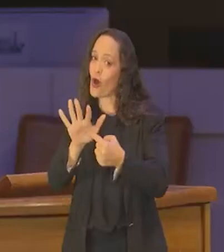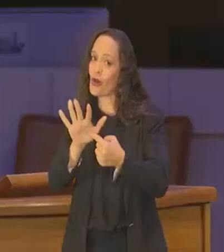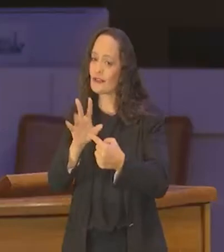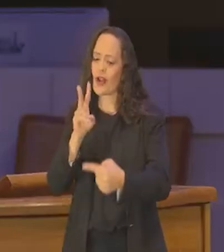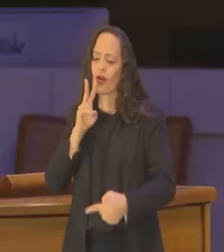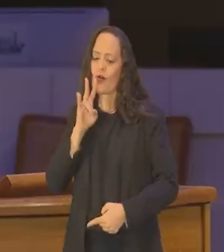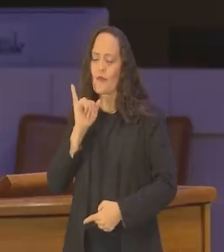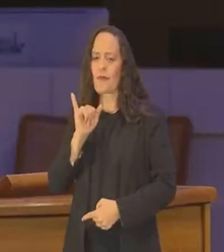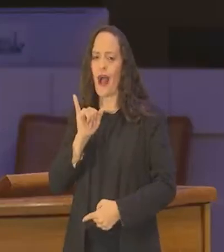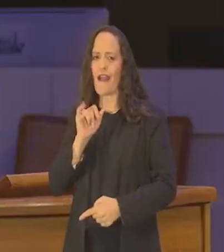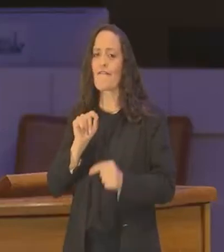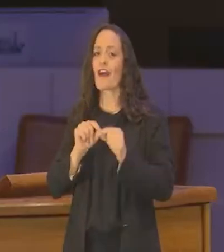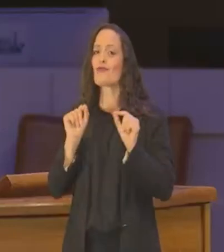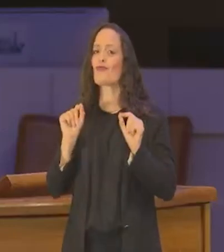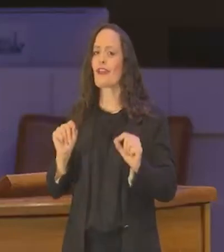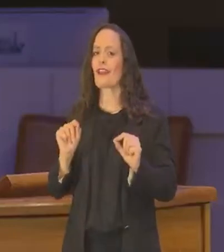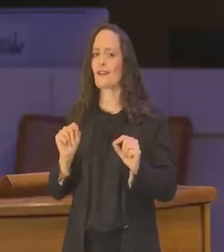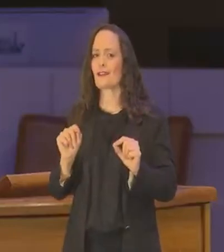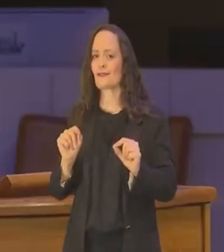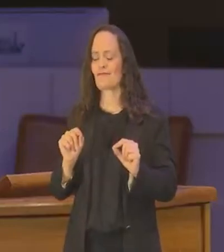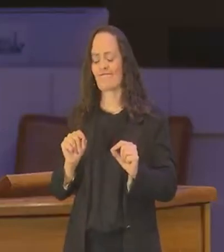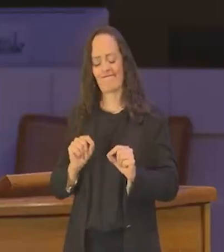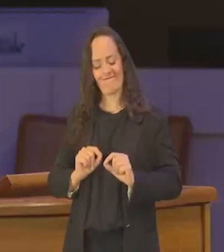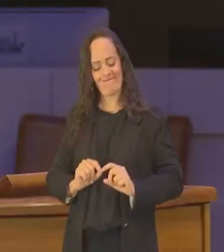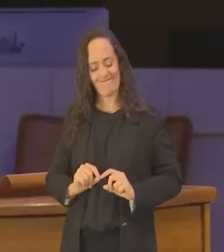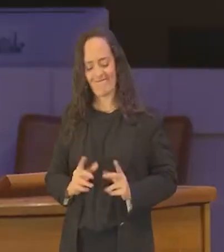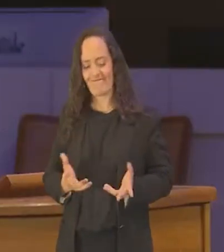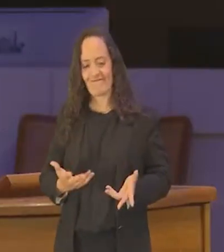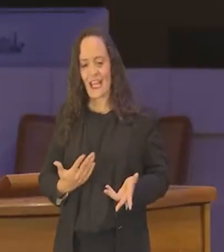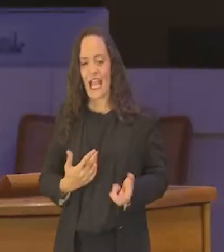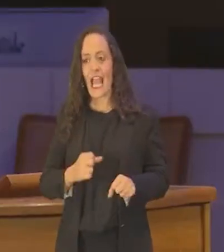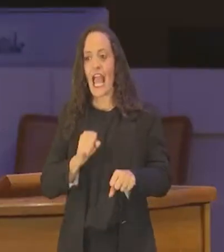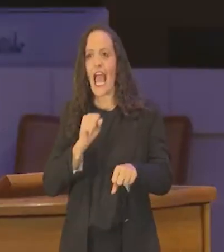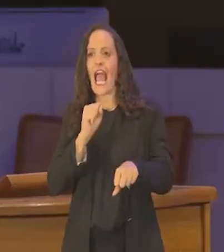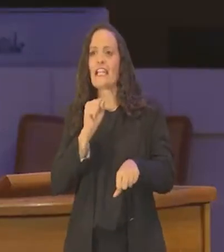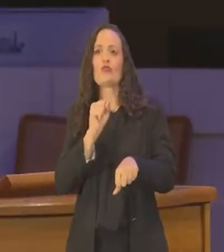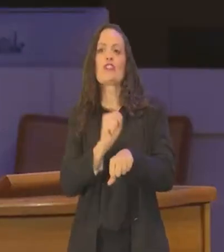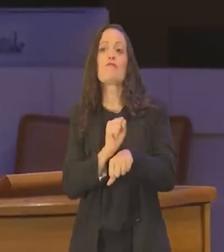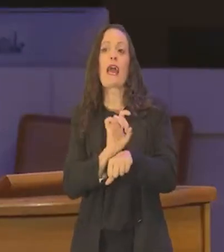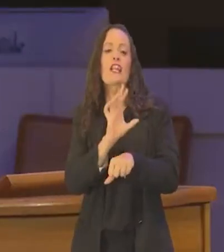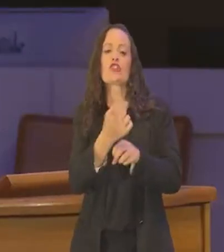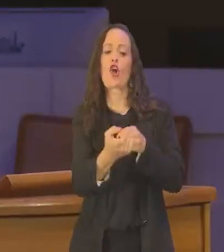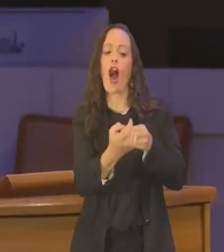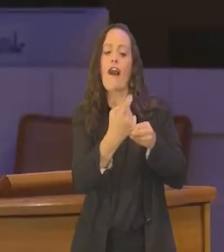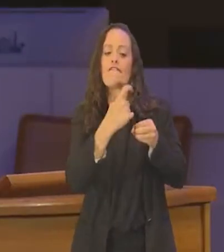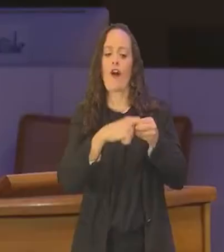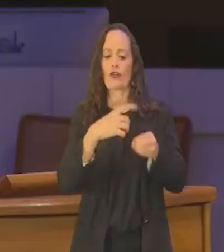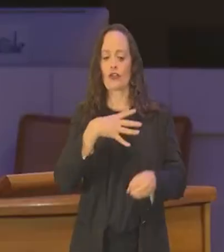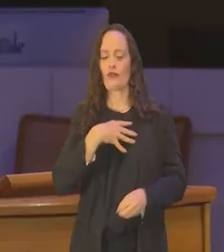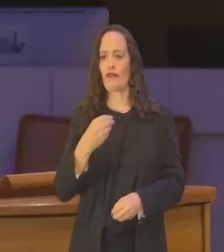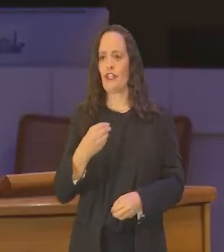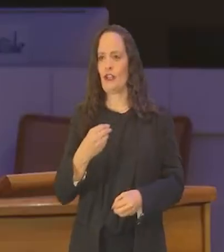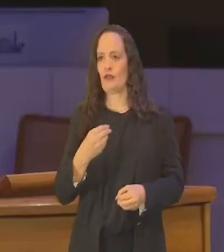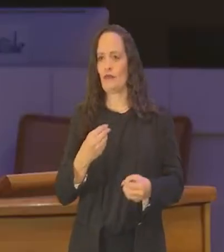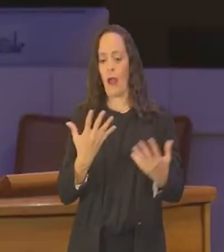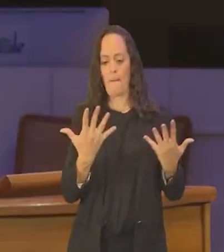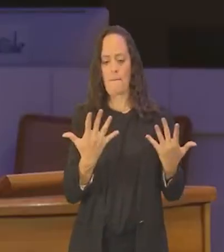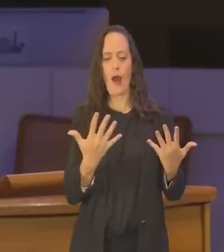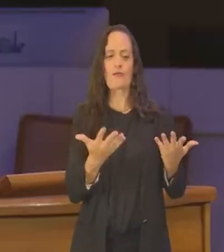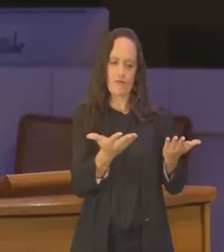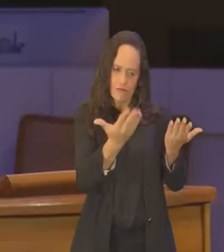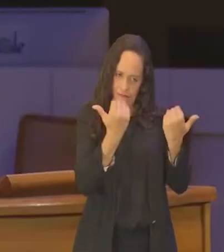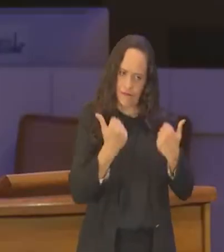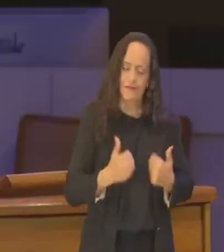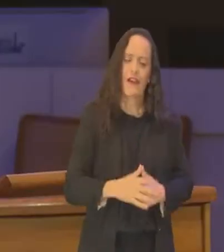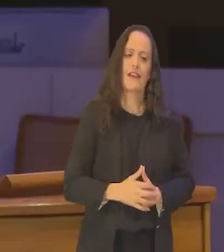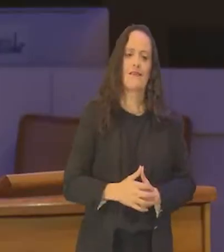quebra um protocolo, porque Ele não aguarda o filho apenas com mãos abertas,